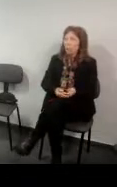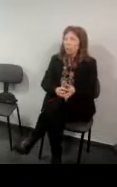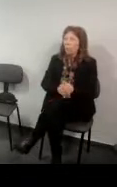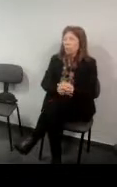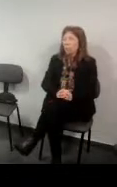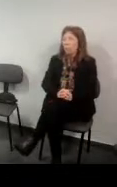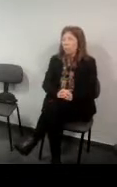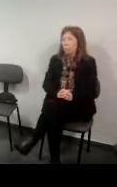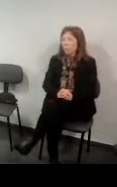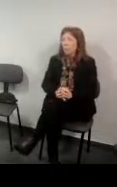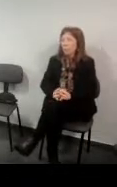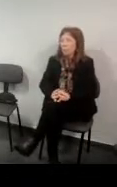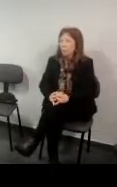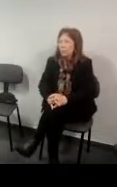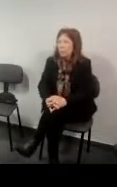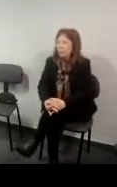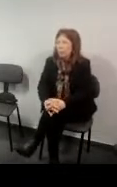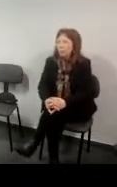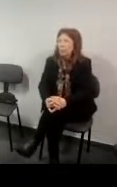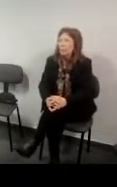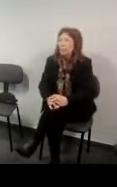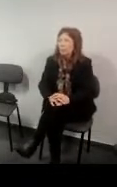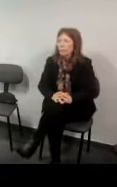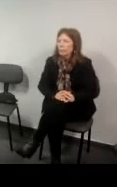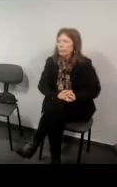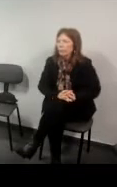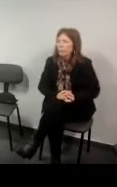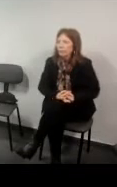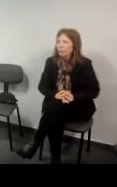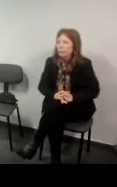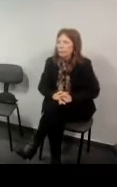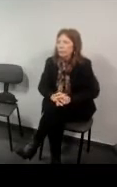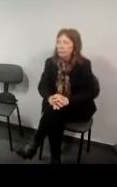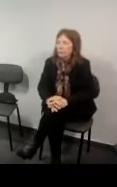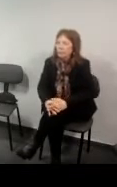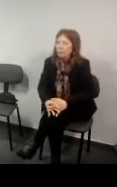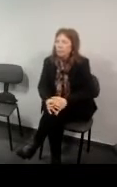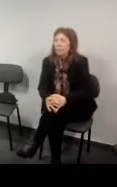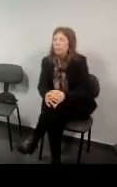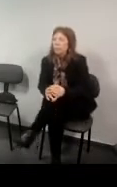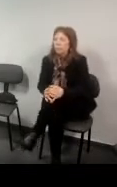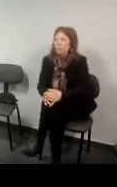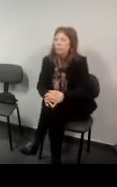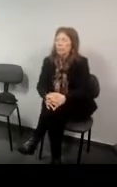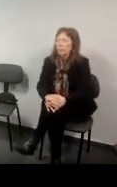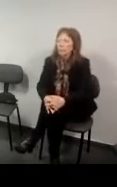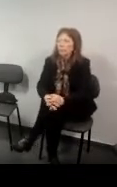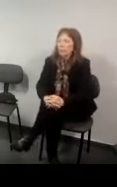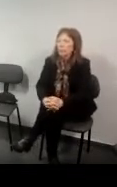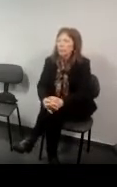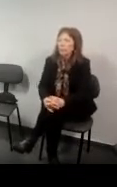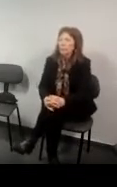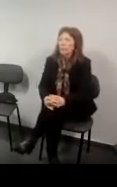conceitos nós temos que passar para eles. Nós temos que dar esses conceitos que nós somos seres espirituais, que nós não somos só... Nós tem que ter essa